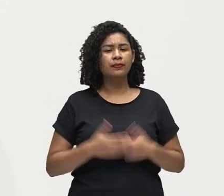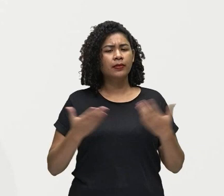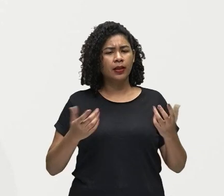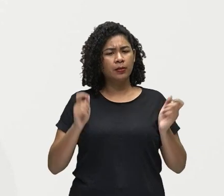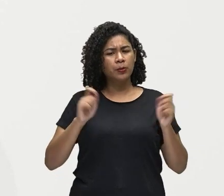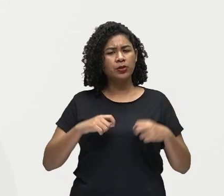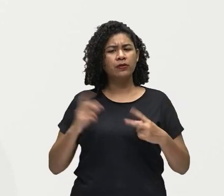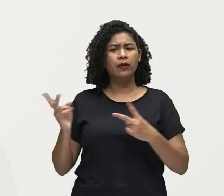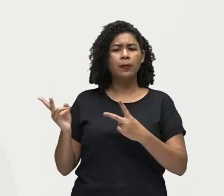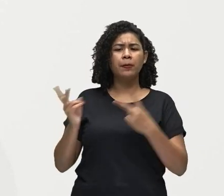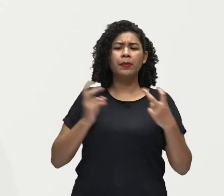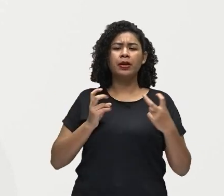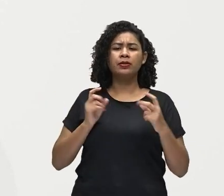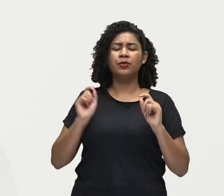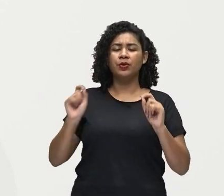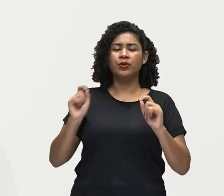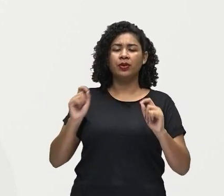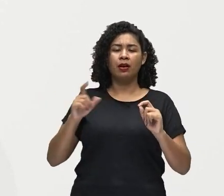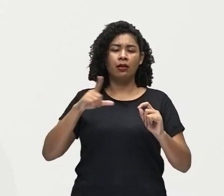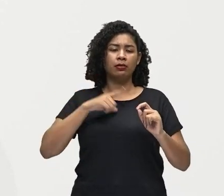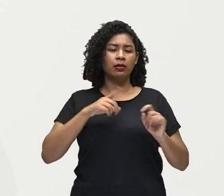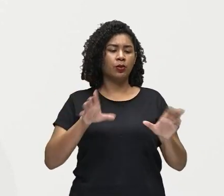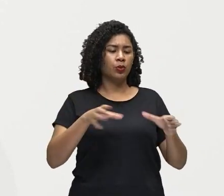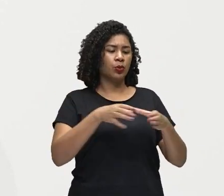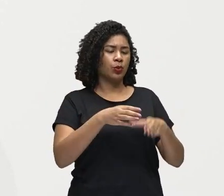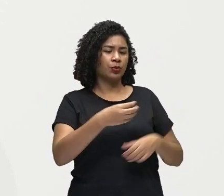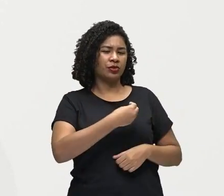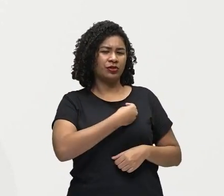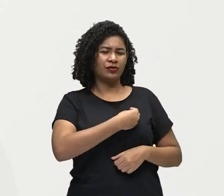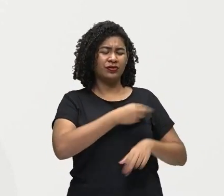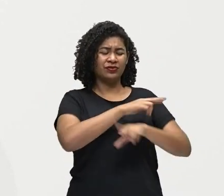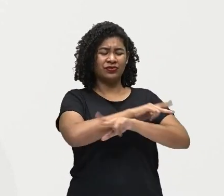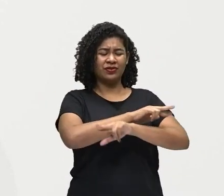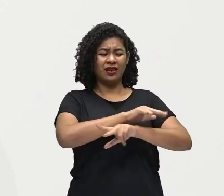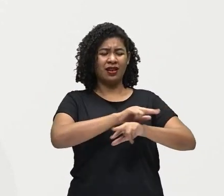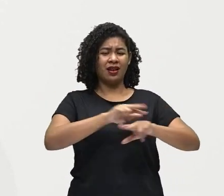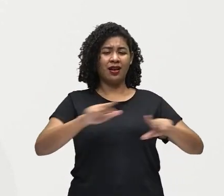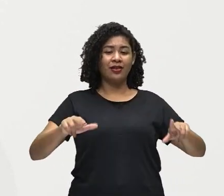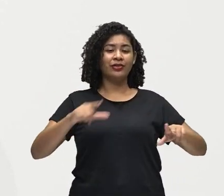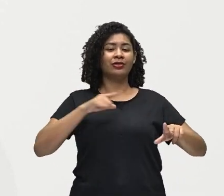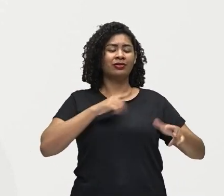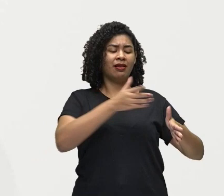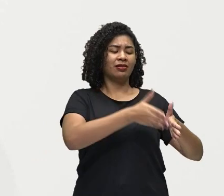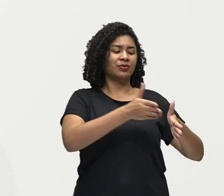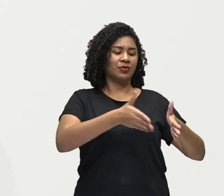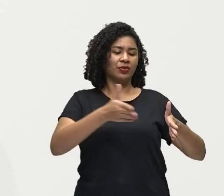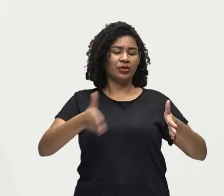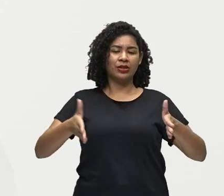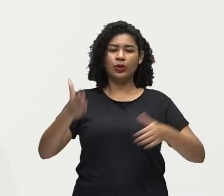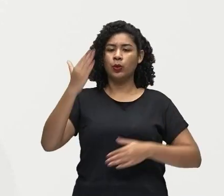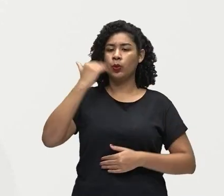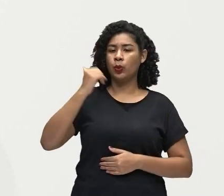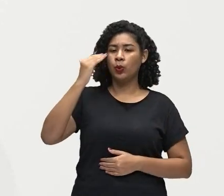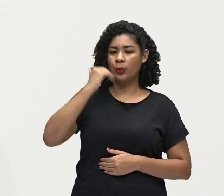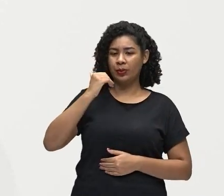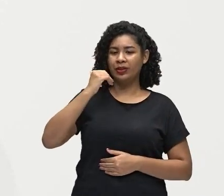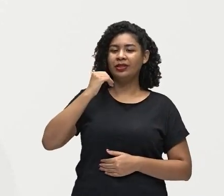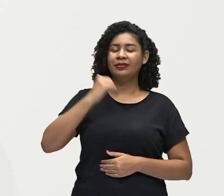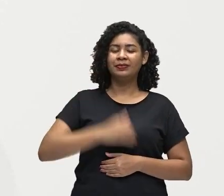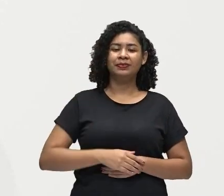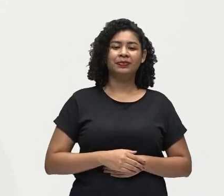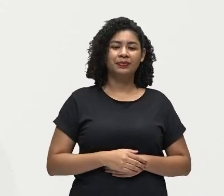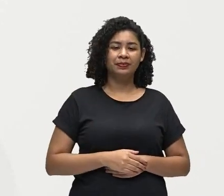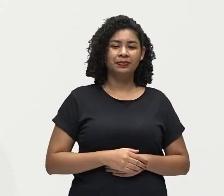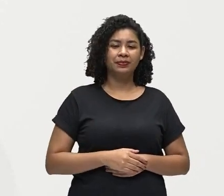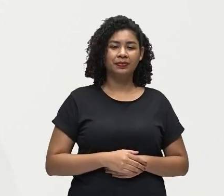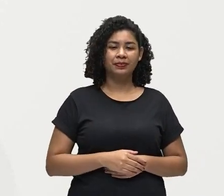observando é que vários seres vivos ali estão envolvidos nesse processo, aí, nessa alimentação, né, dos seres vivos aí. Então